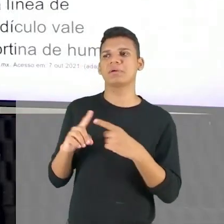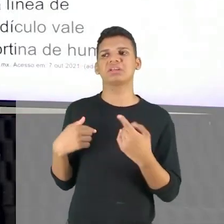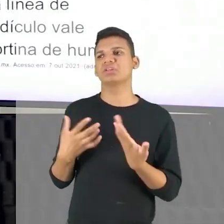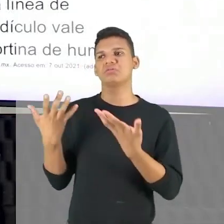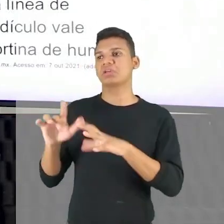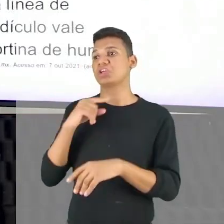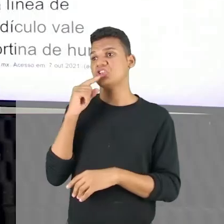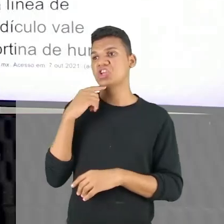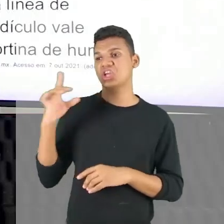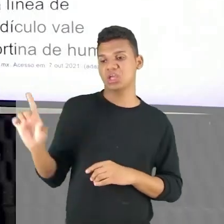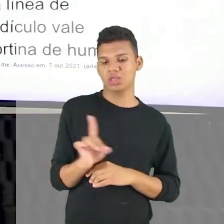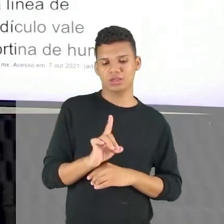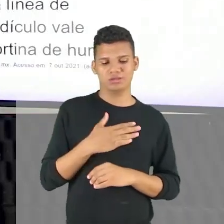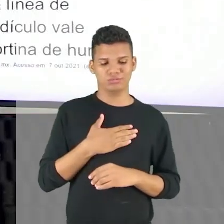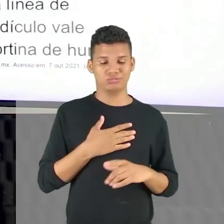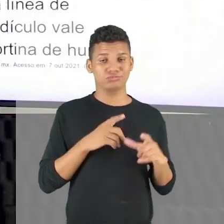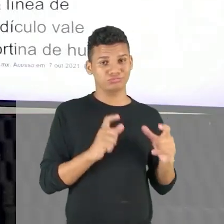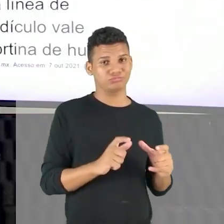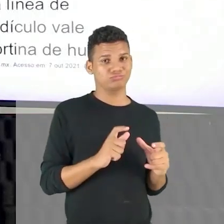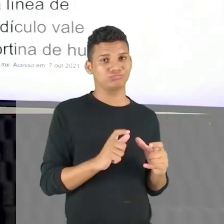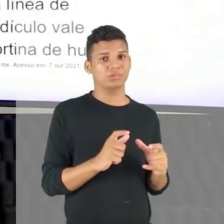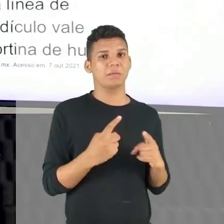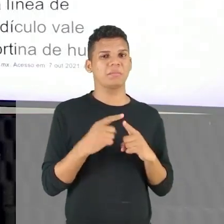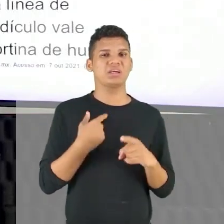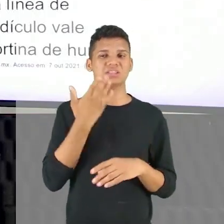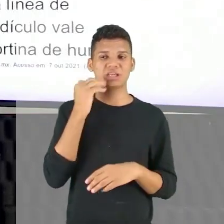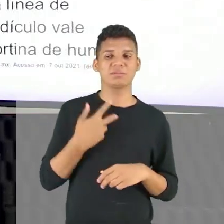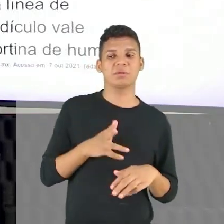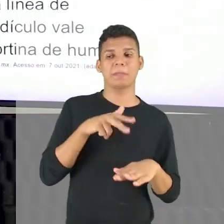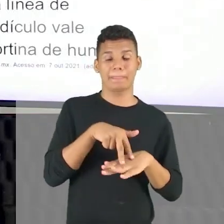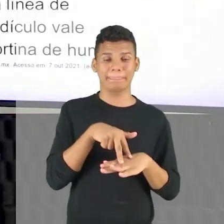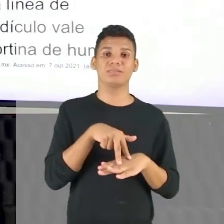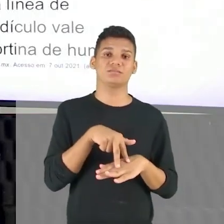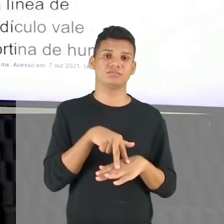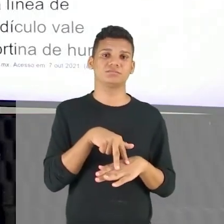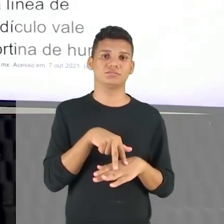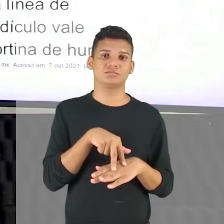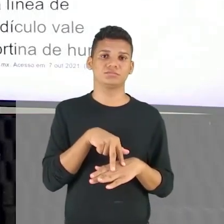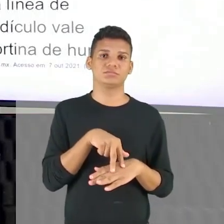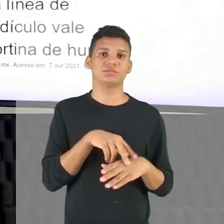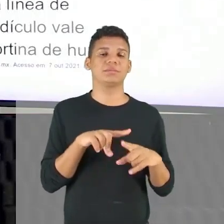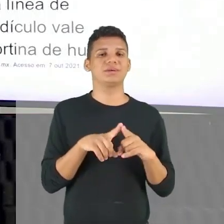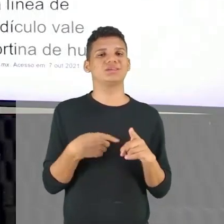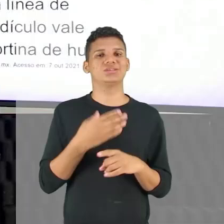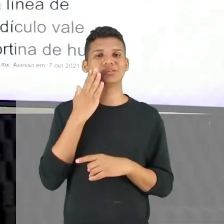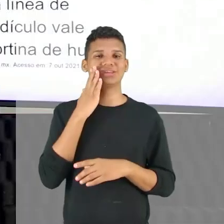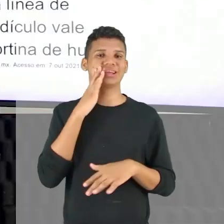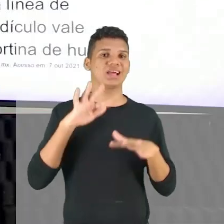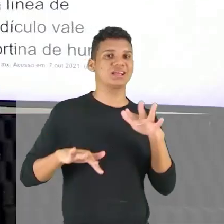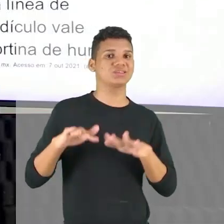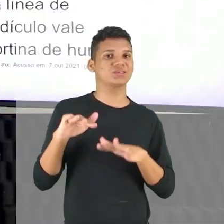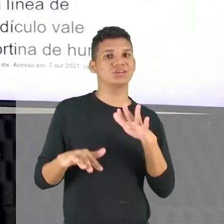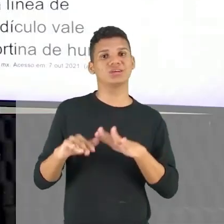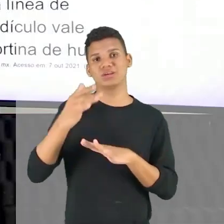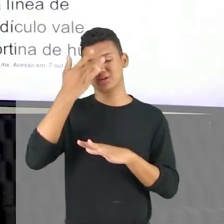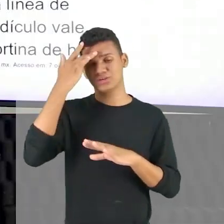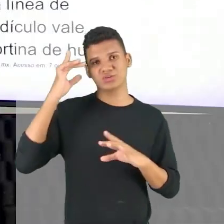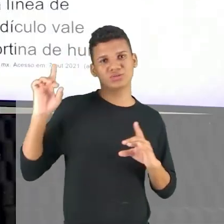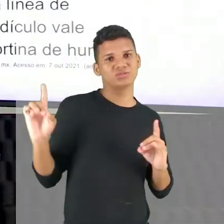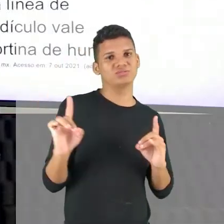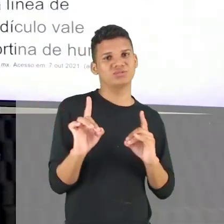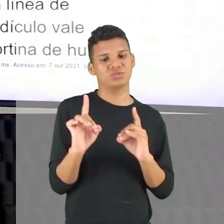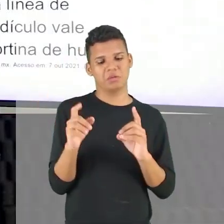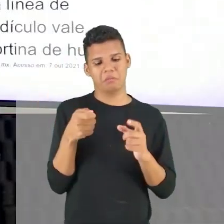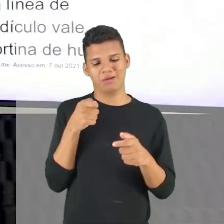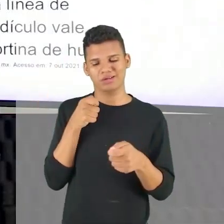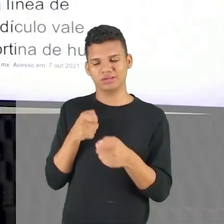ocupe o seu espaço. Sabe que a sua vigência, né, a sua demanda ali depende da presença controladora.